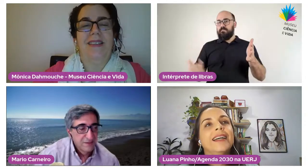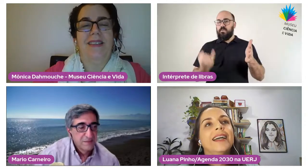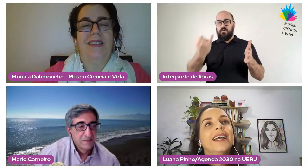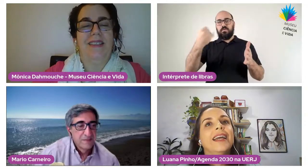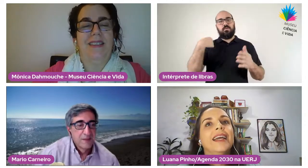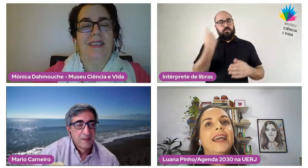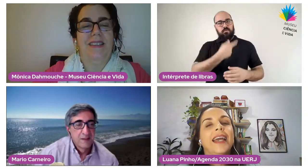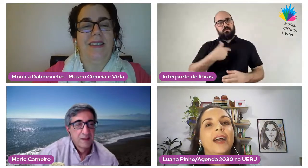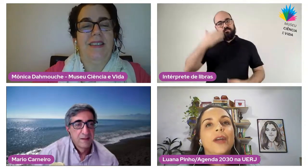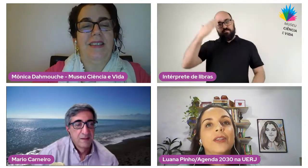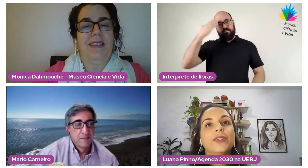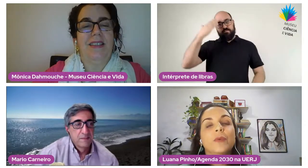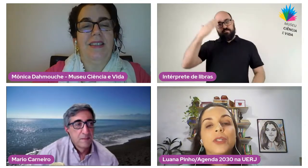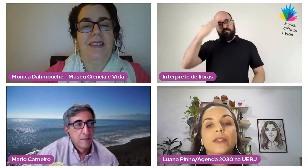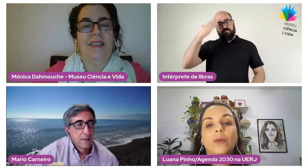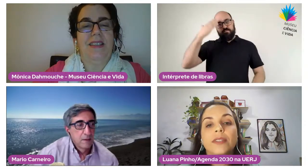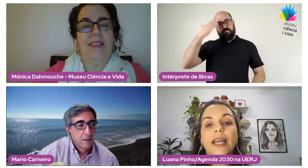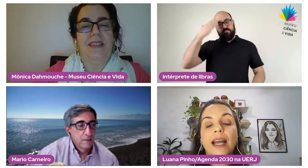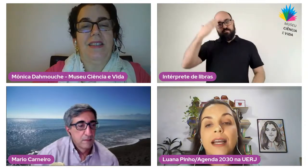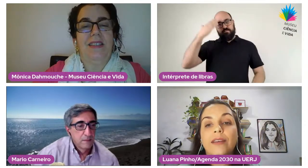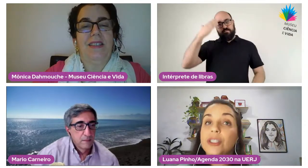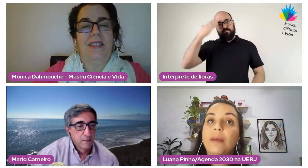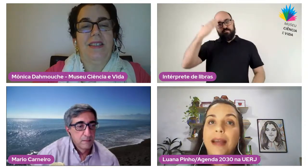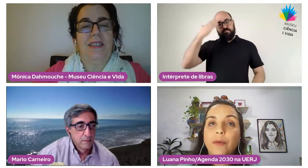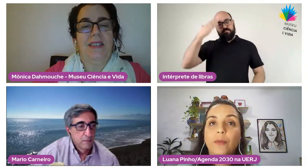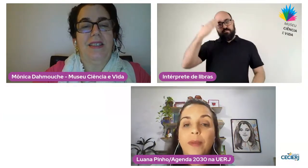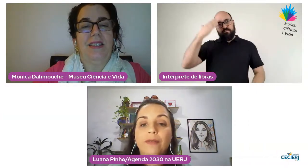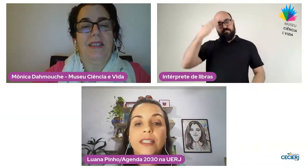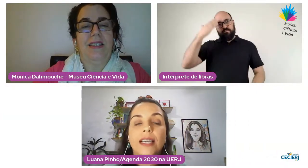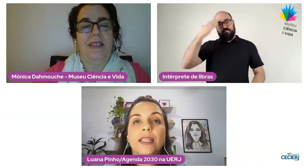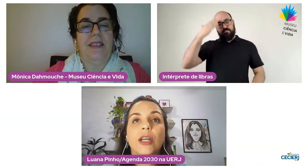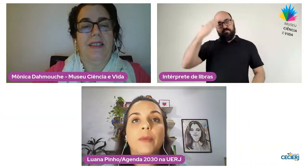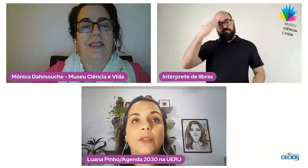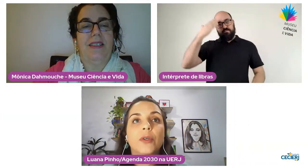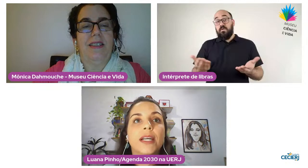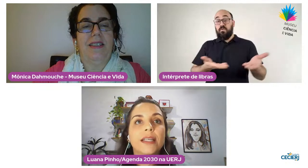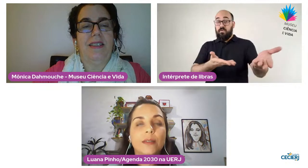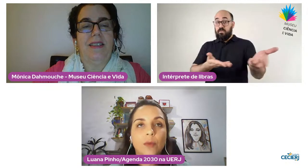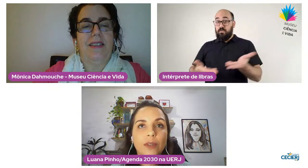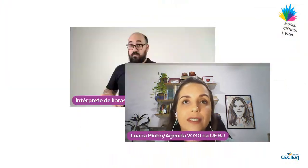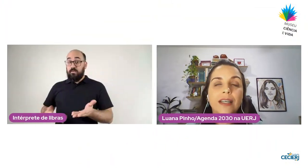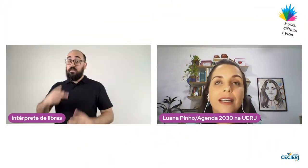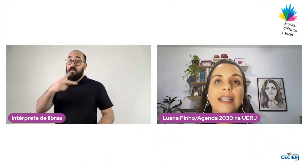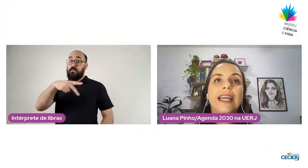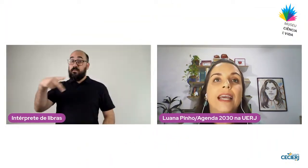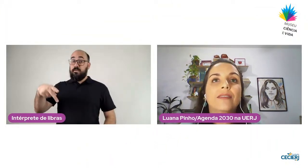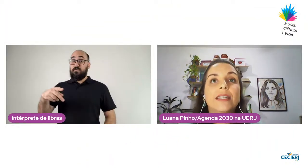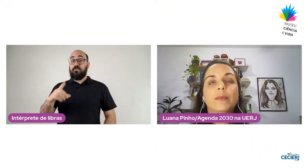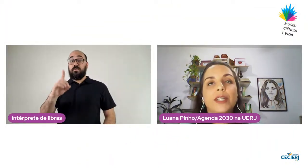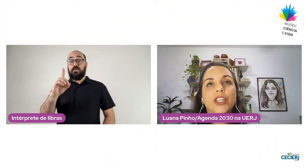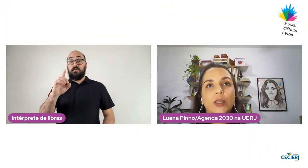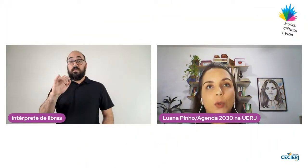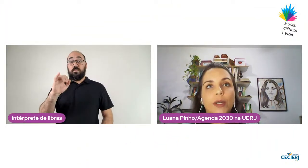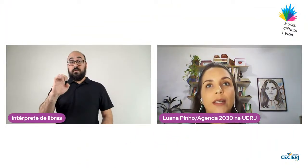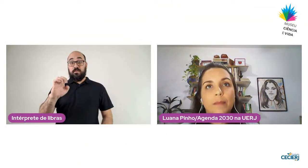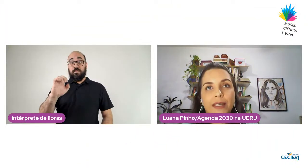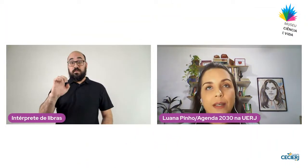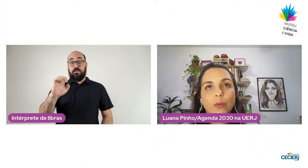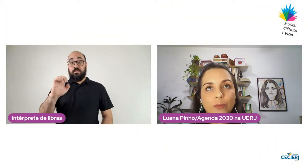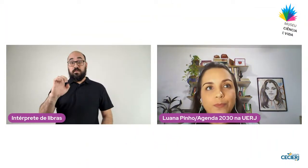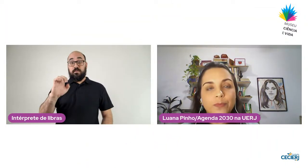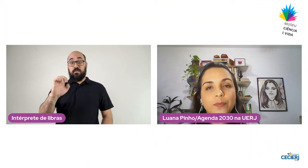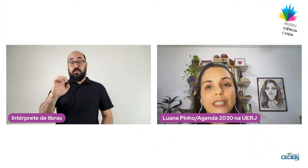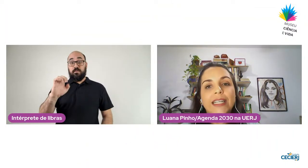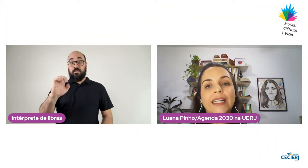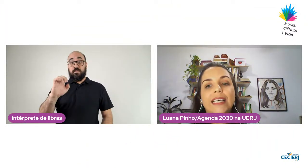Obrigado. Agora nós vamos contar, vou chamar para vocês a professora Gleice Moser. Ela vai ser mediadora da